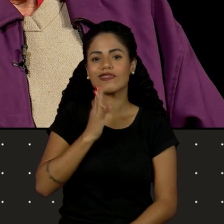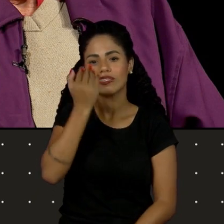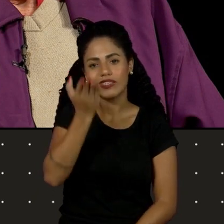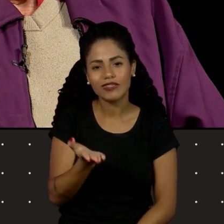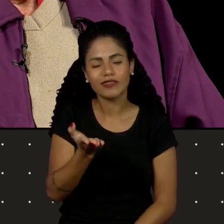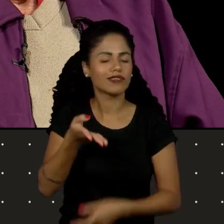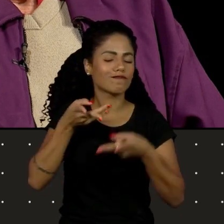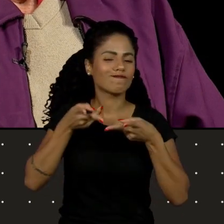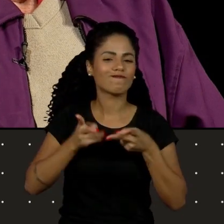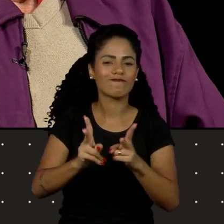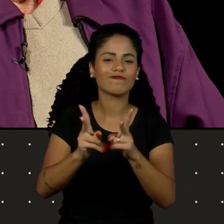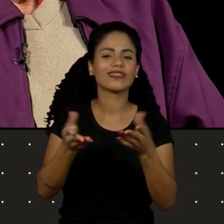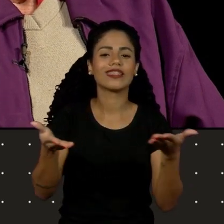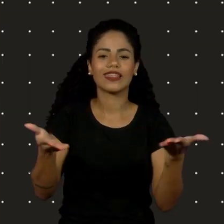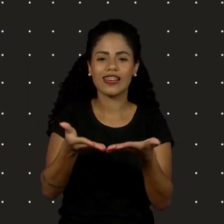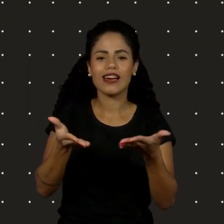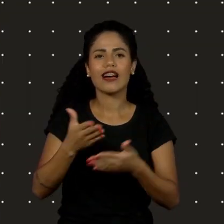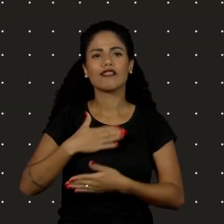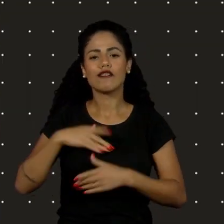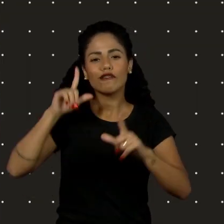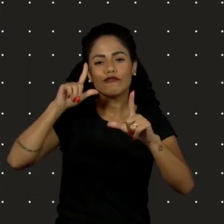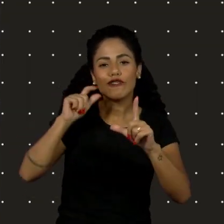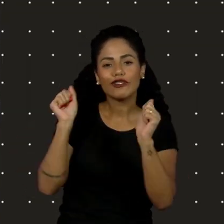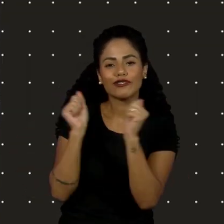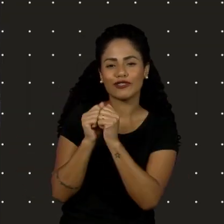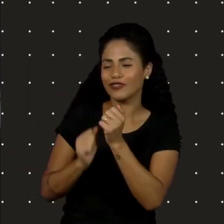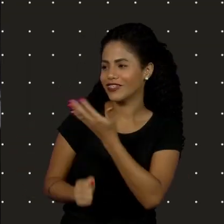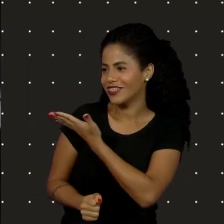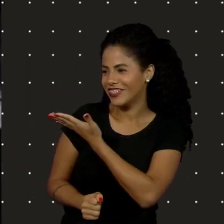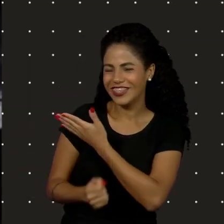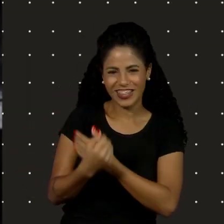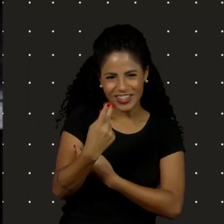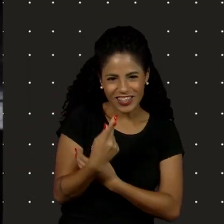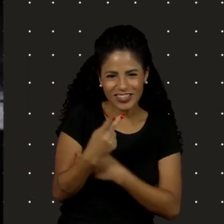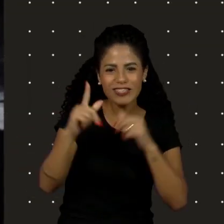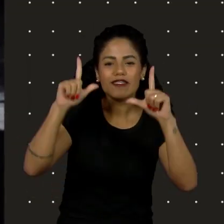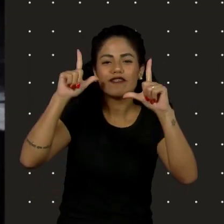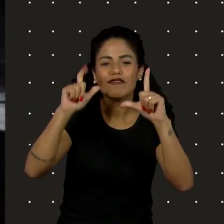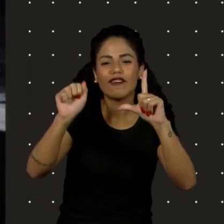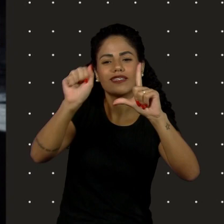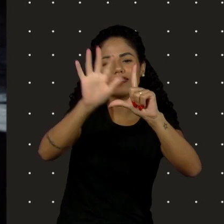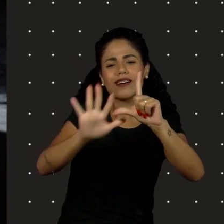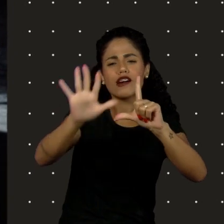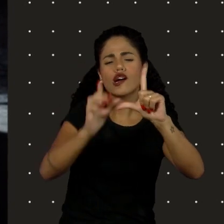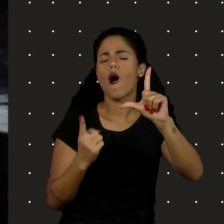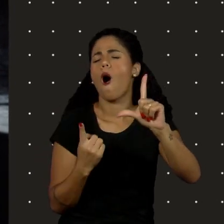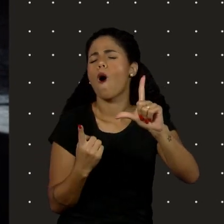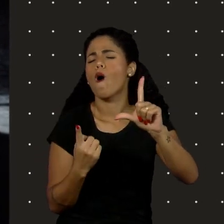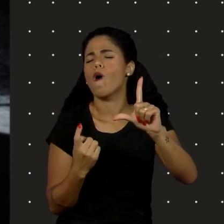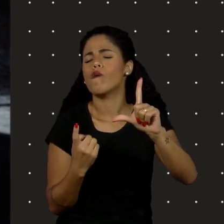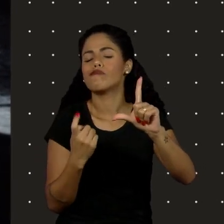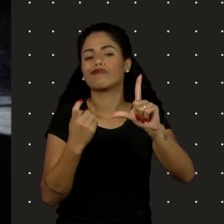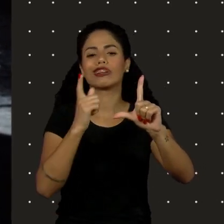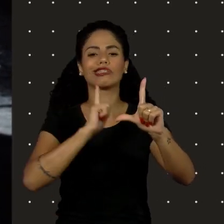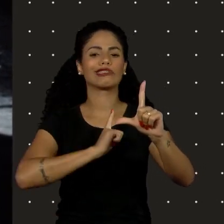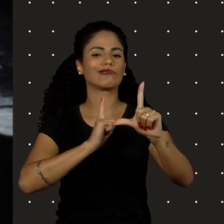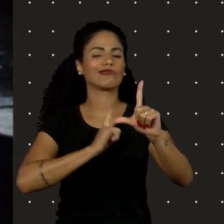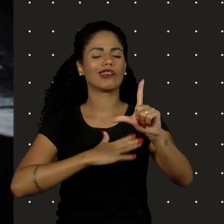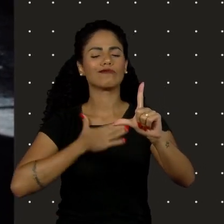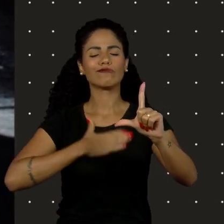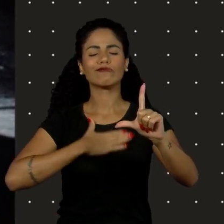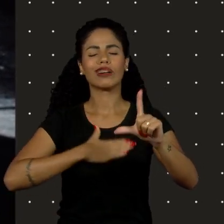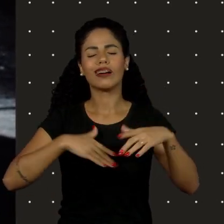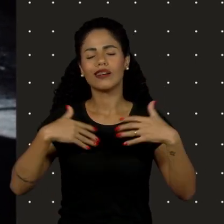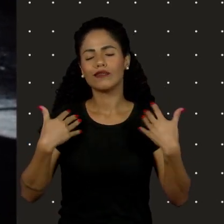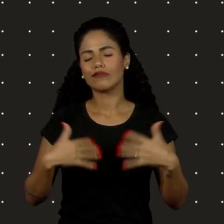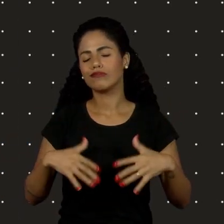foto sua que eu guardei, aliás, é a única foto de você, porque nós dançamos esse